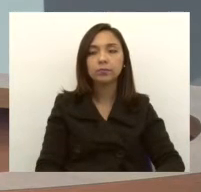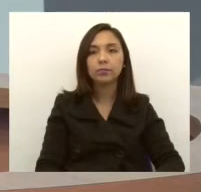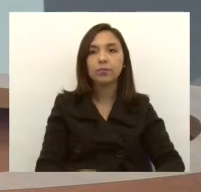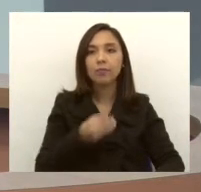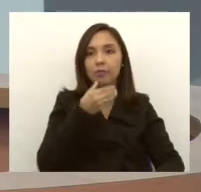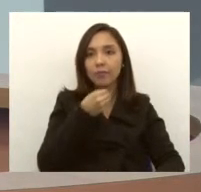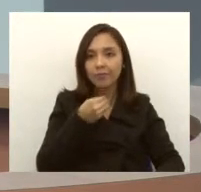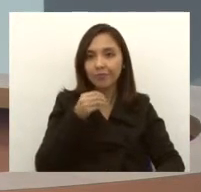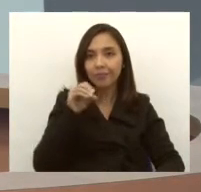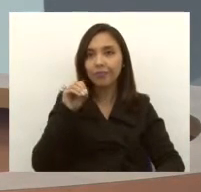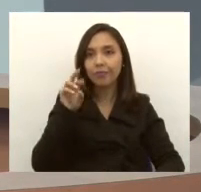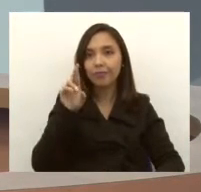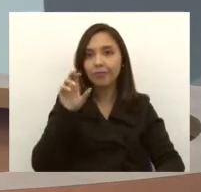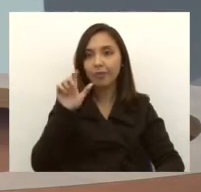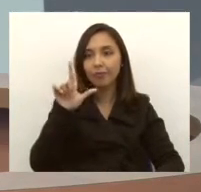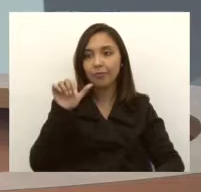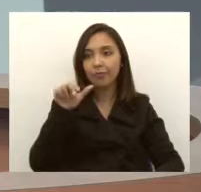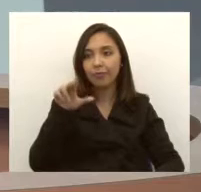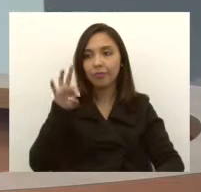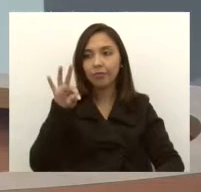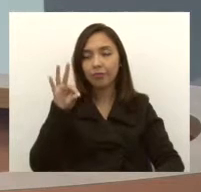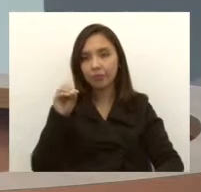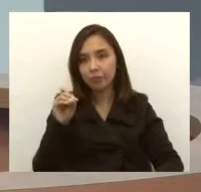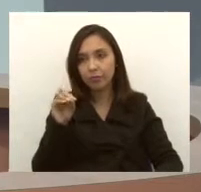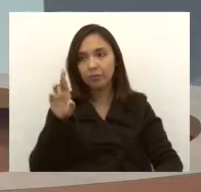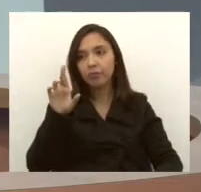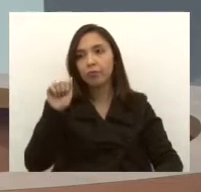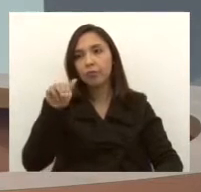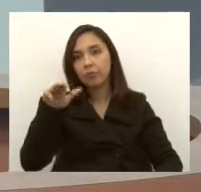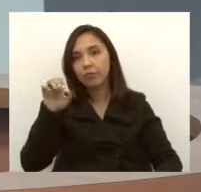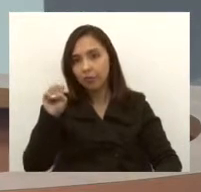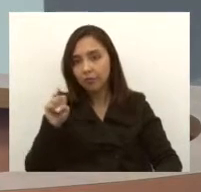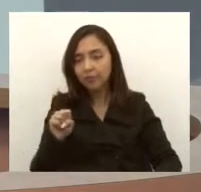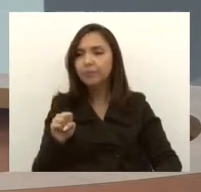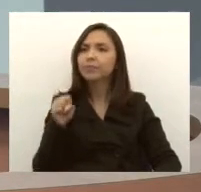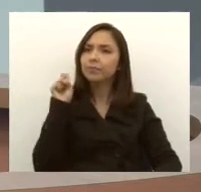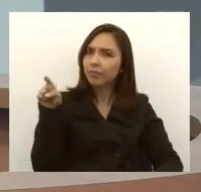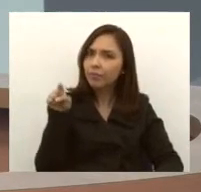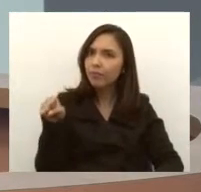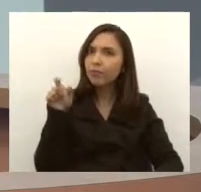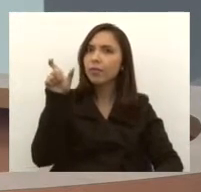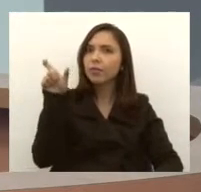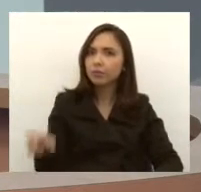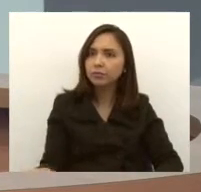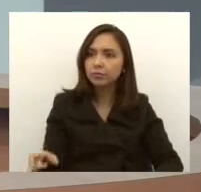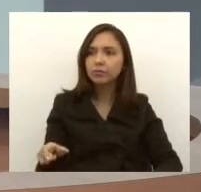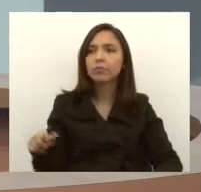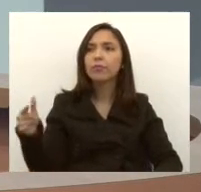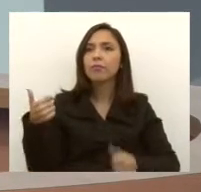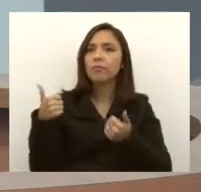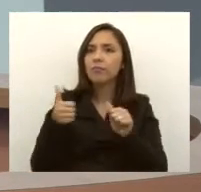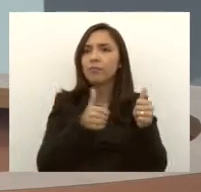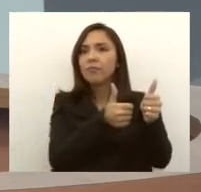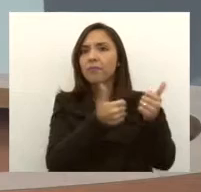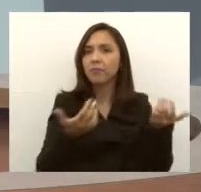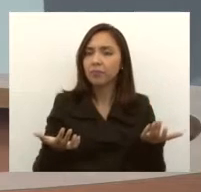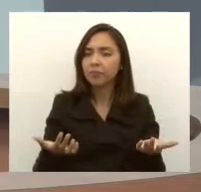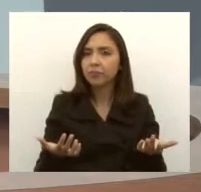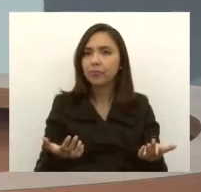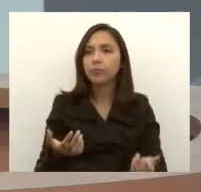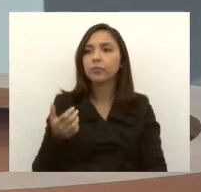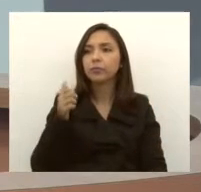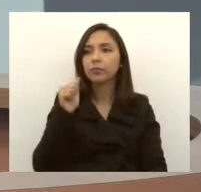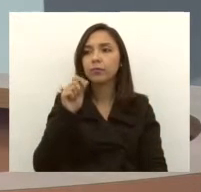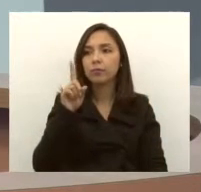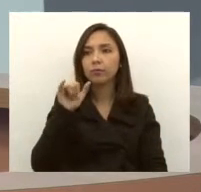Orlando Ramos da Usabeng, e que foi o discípulo de Orlando, Adilson